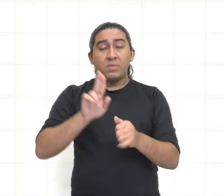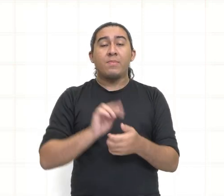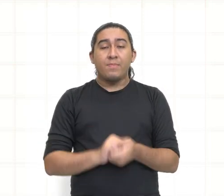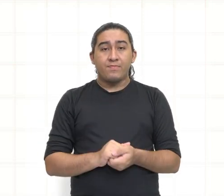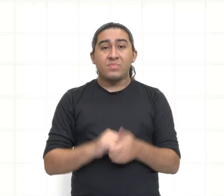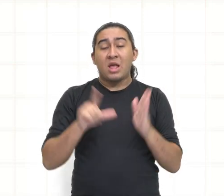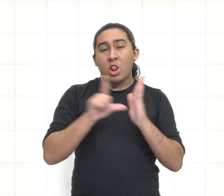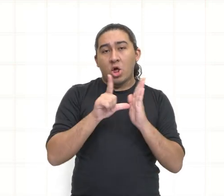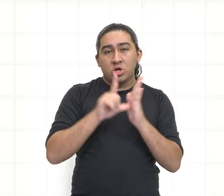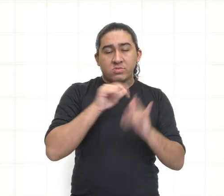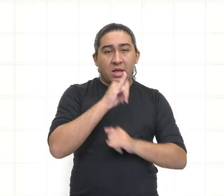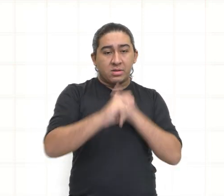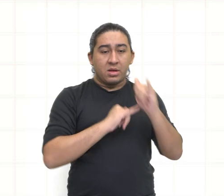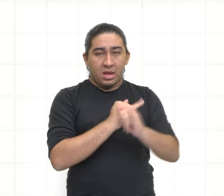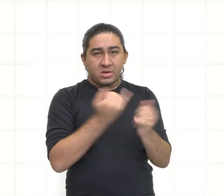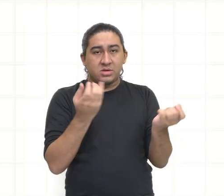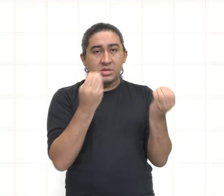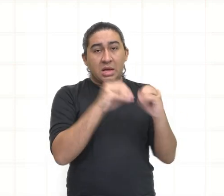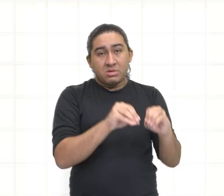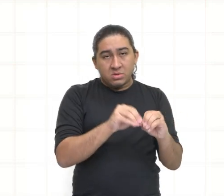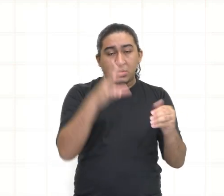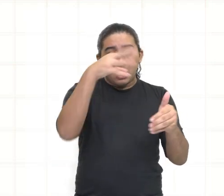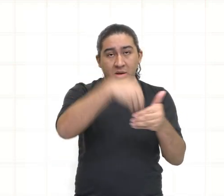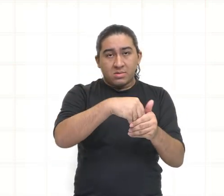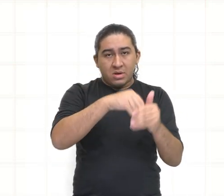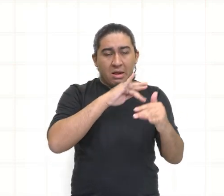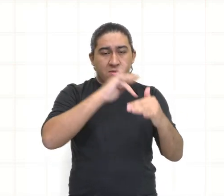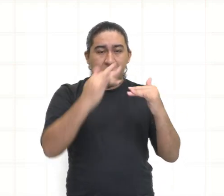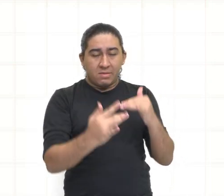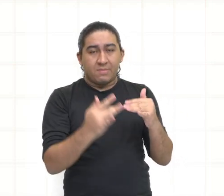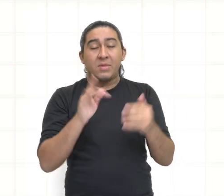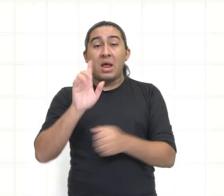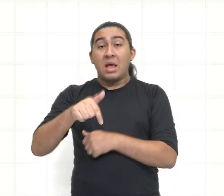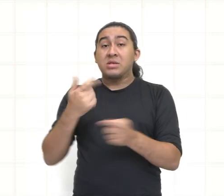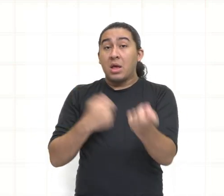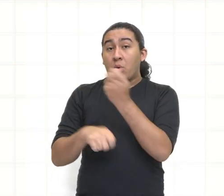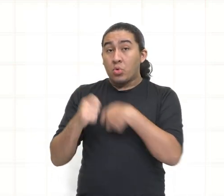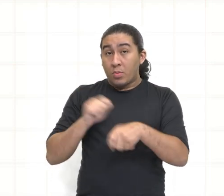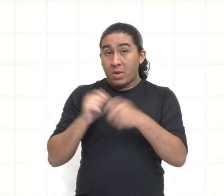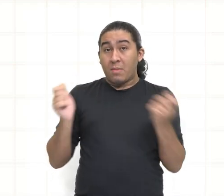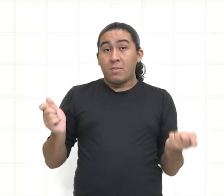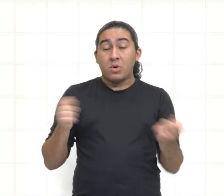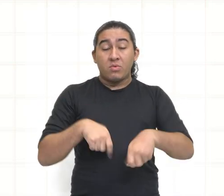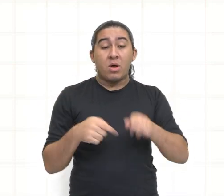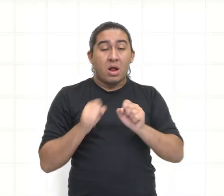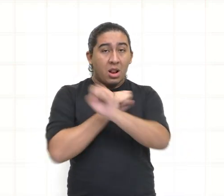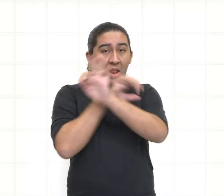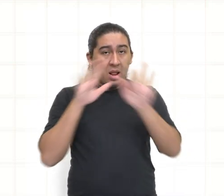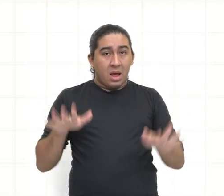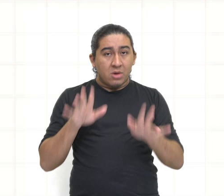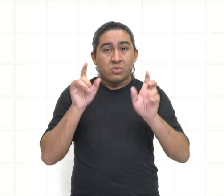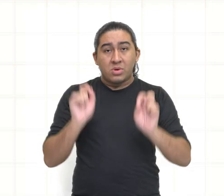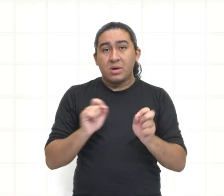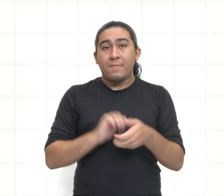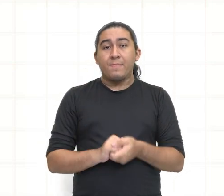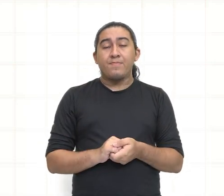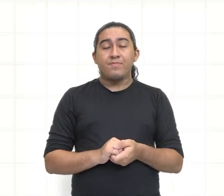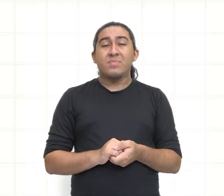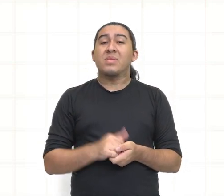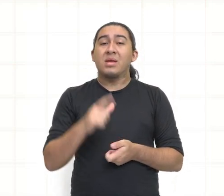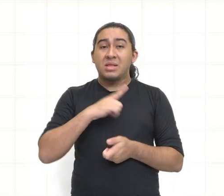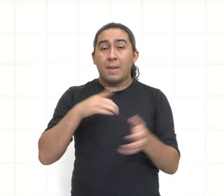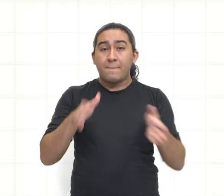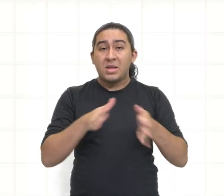internet. Essa situação da economia digital ela vai ser mais evidenciada no período da